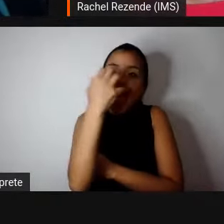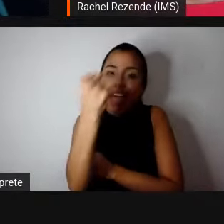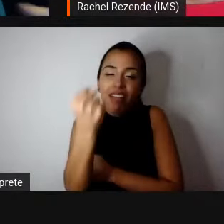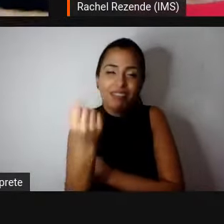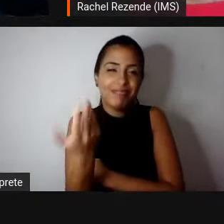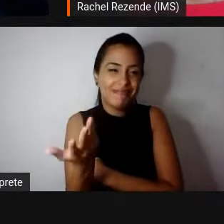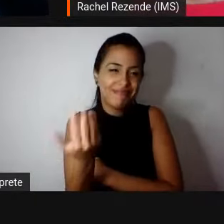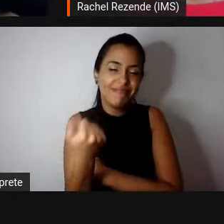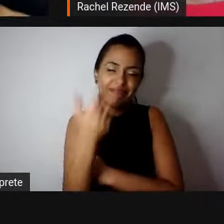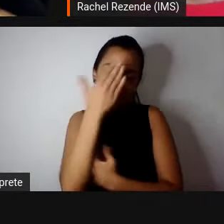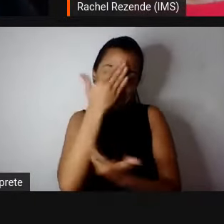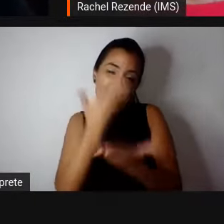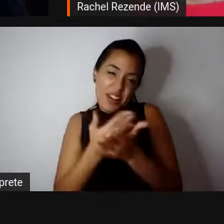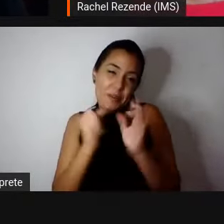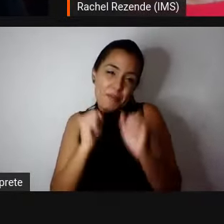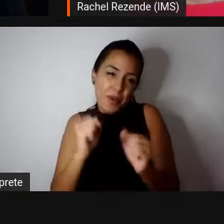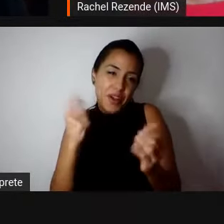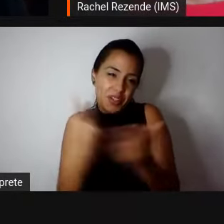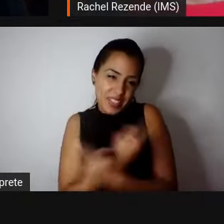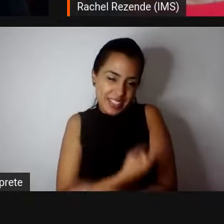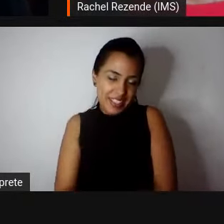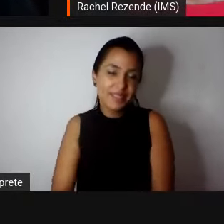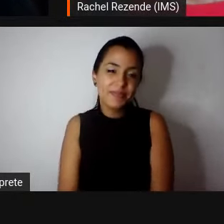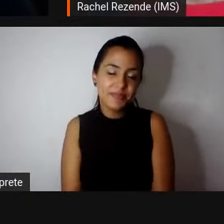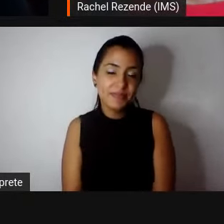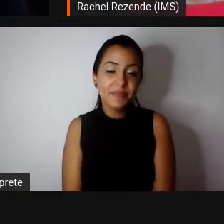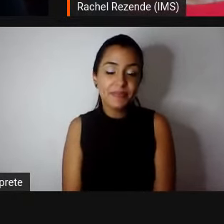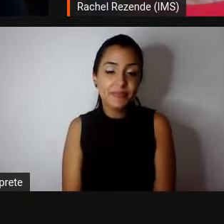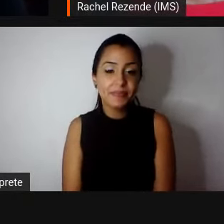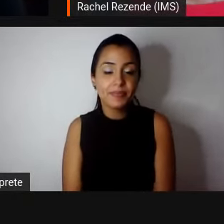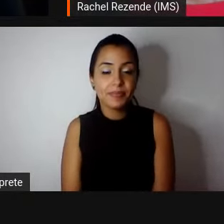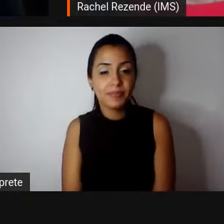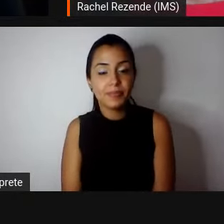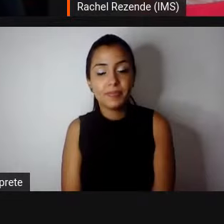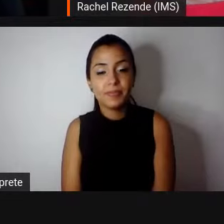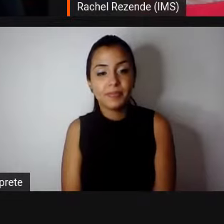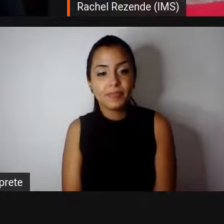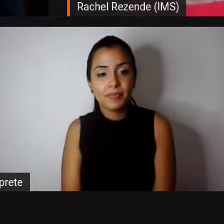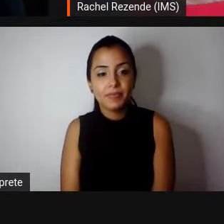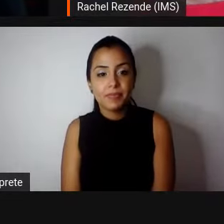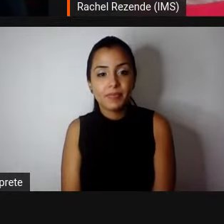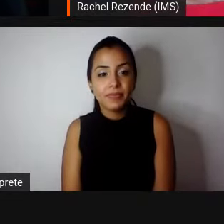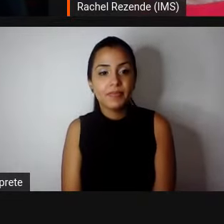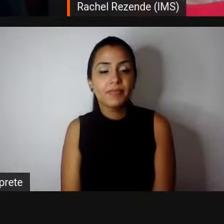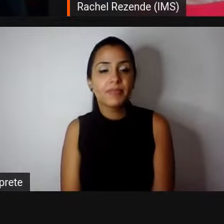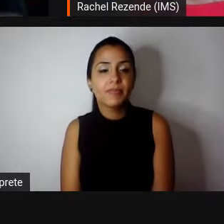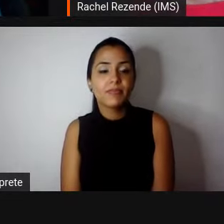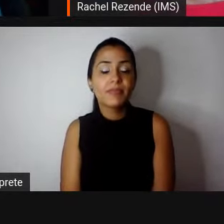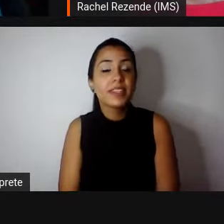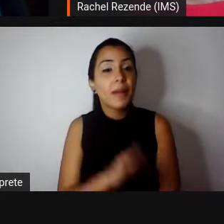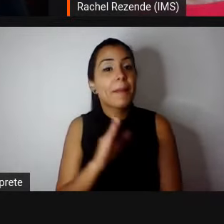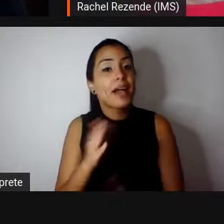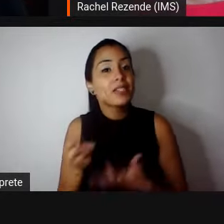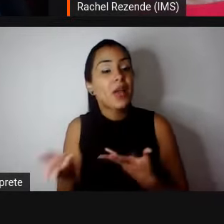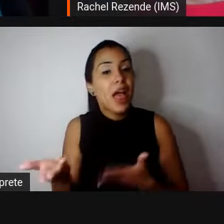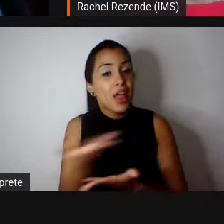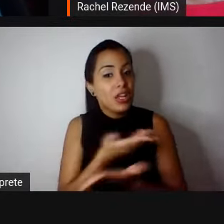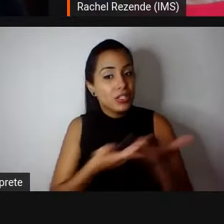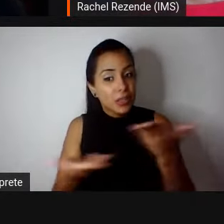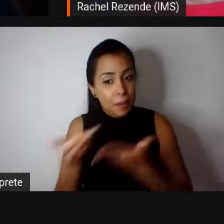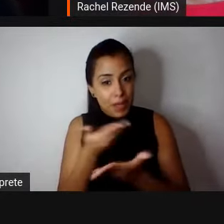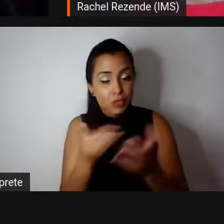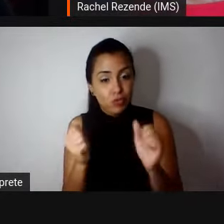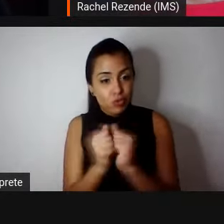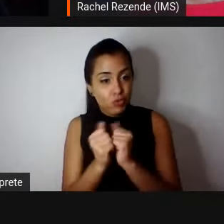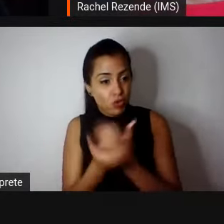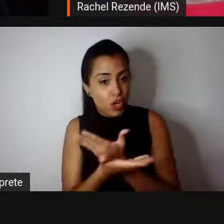de... Não? Mas sim, por esse nosso relacionamento com vocês